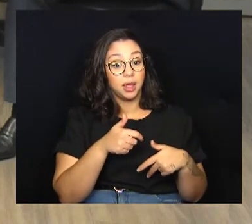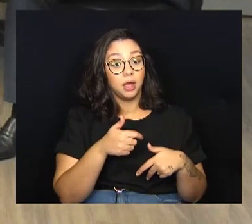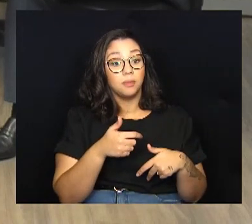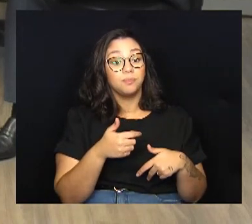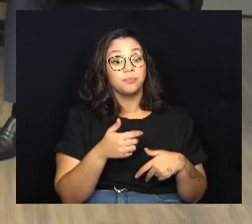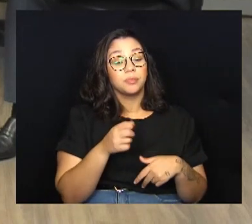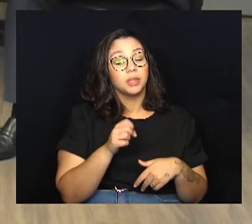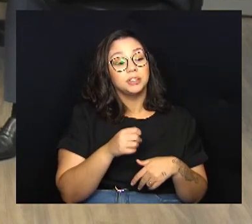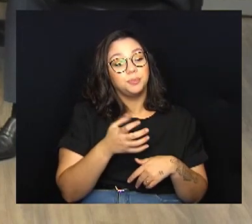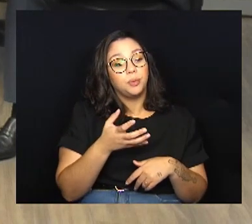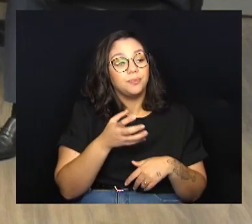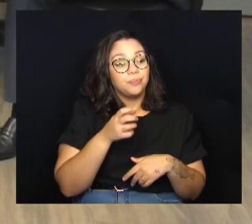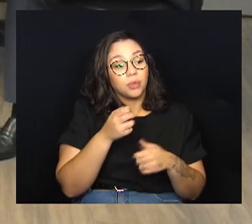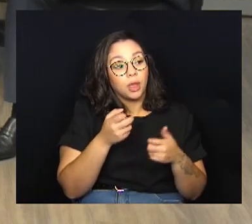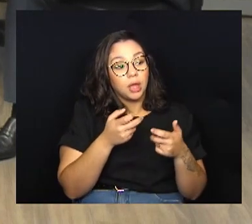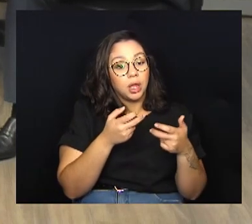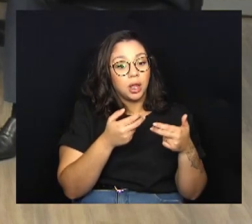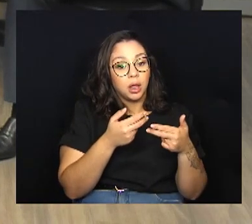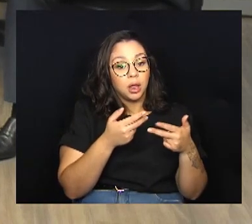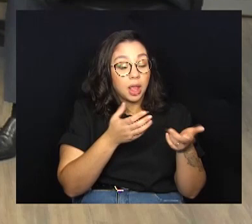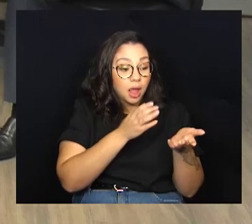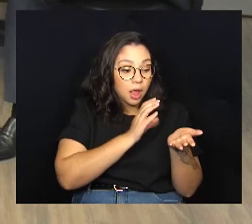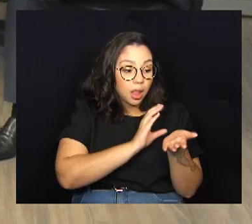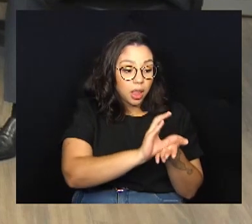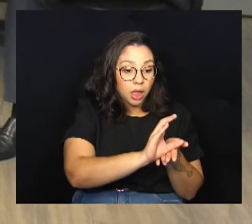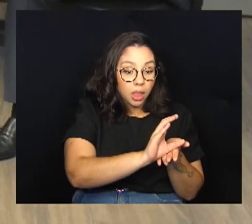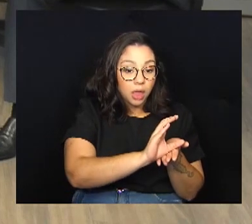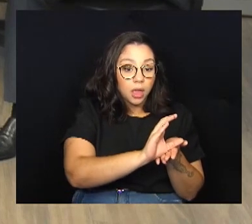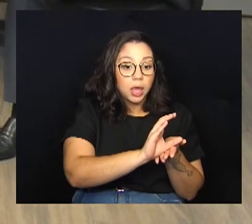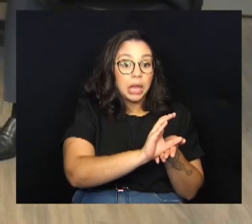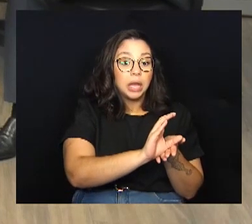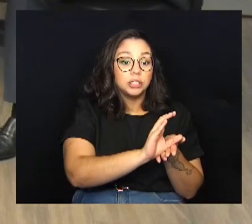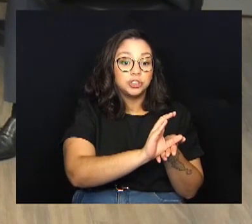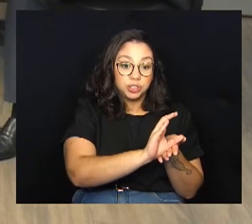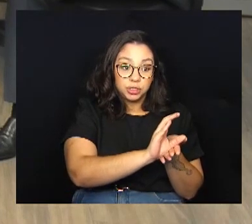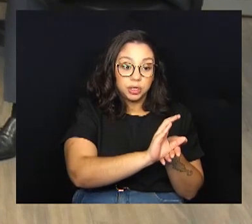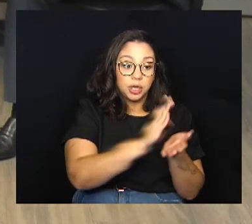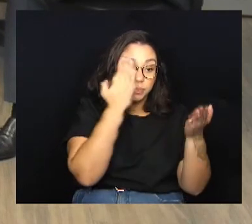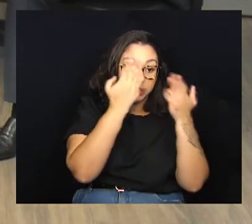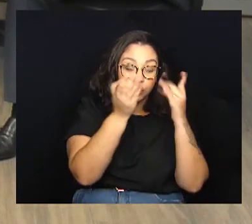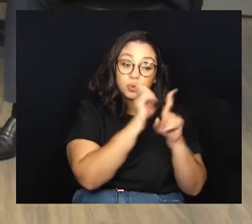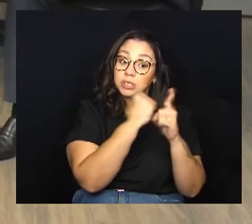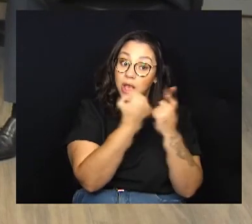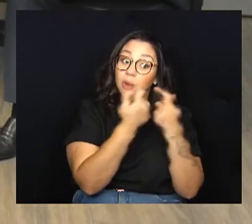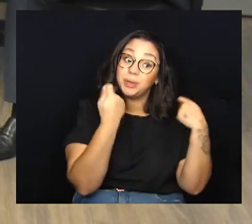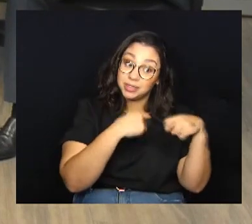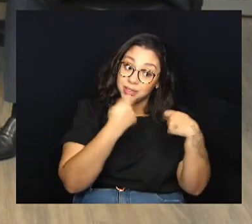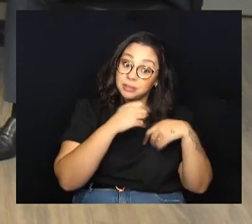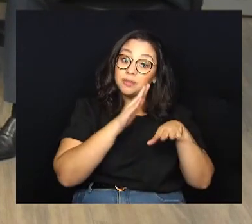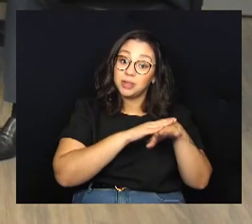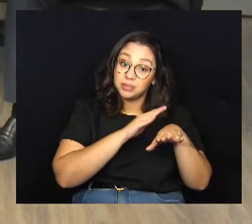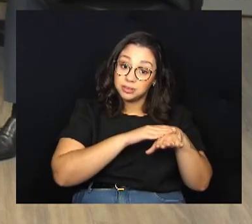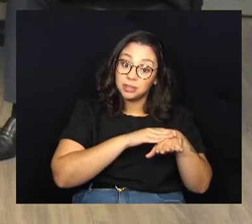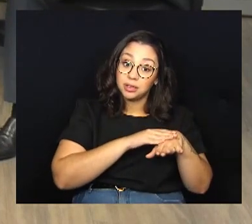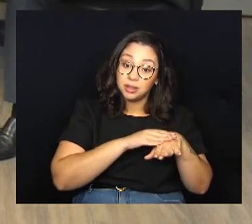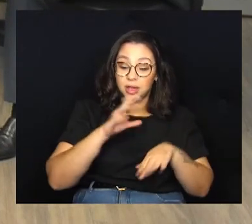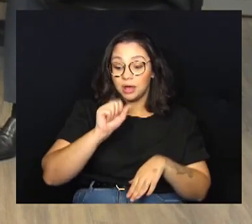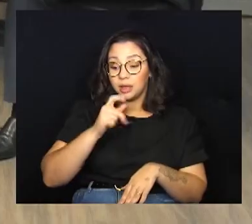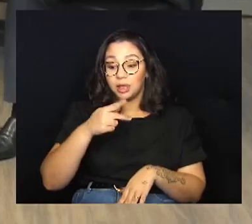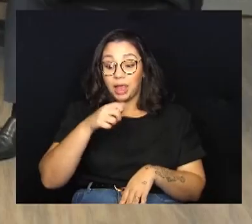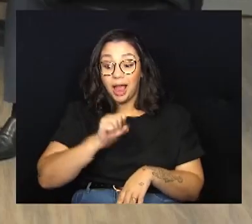atrás, até porque é difícil a gente falar dessa questão de droga, não pensar também na vulnerabilidade social dessas